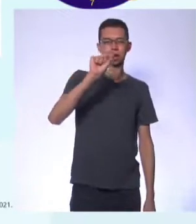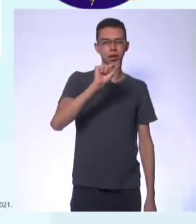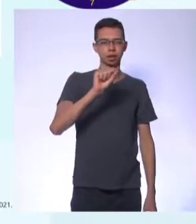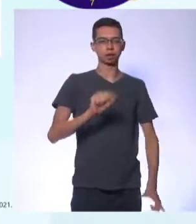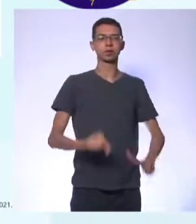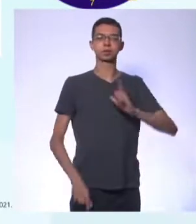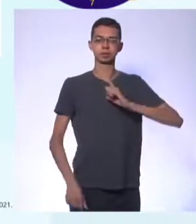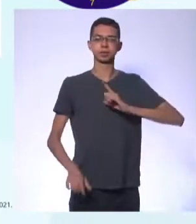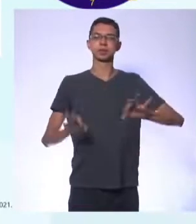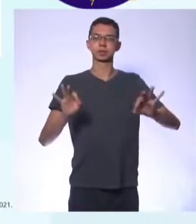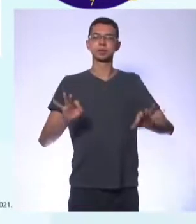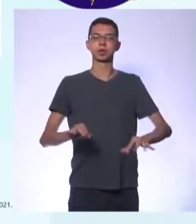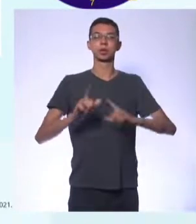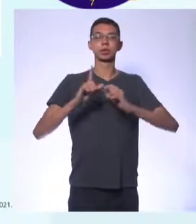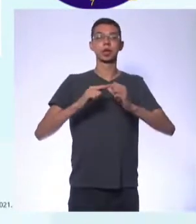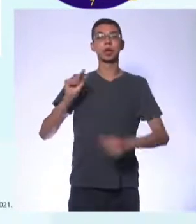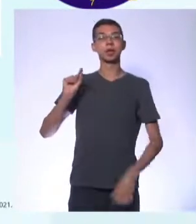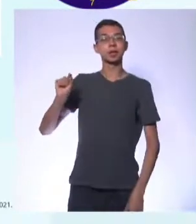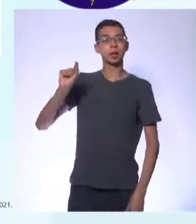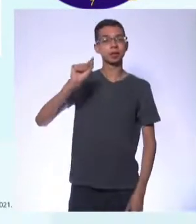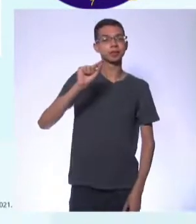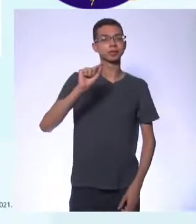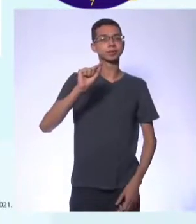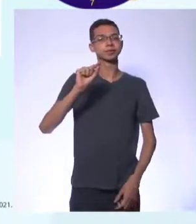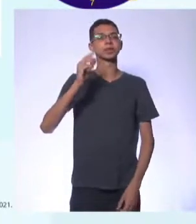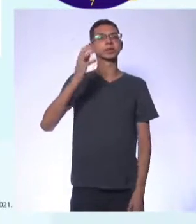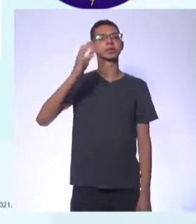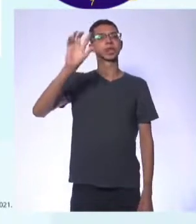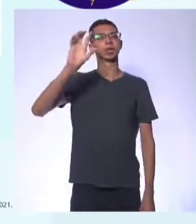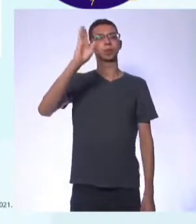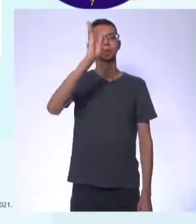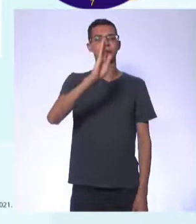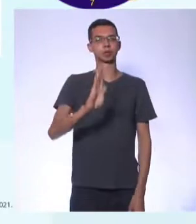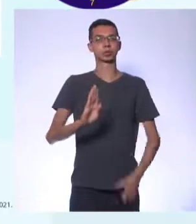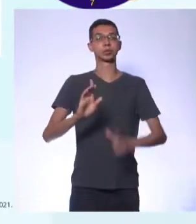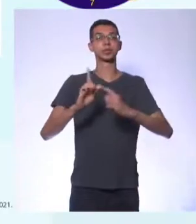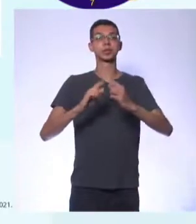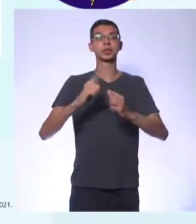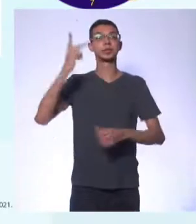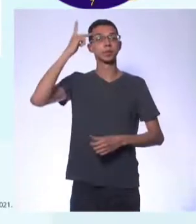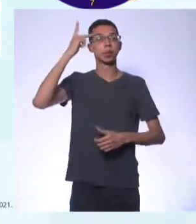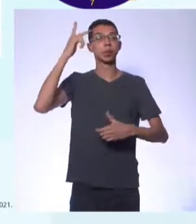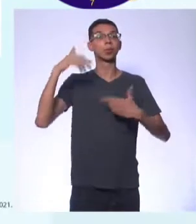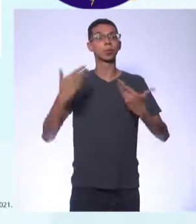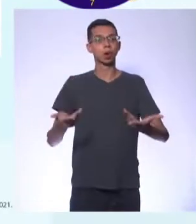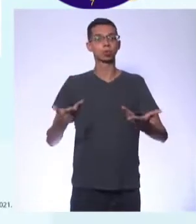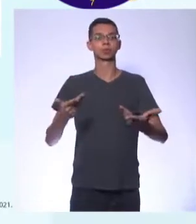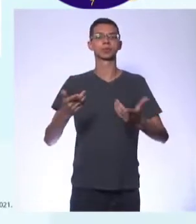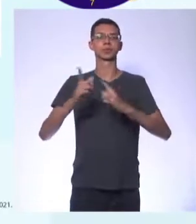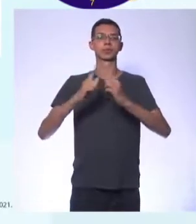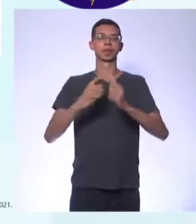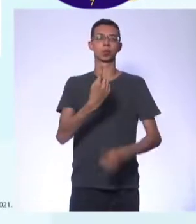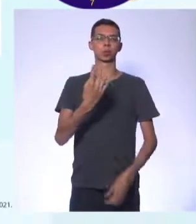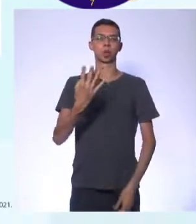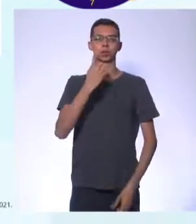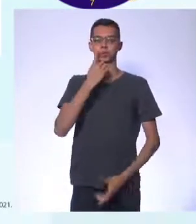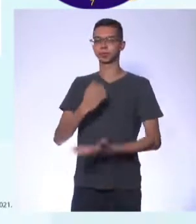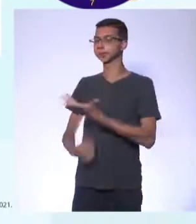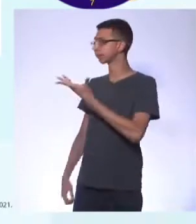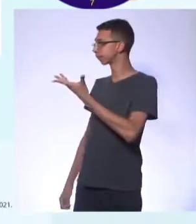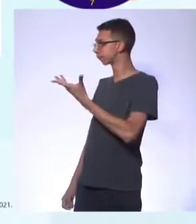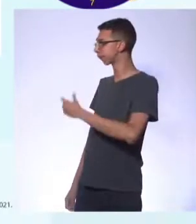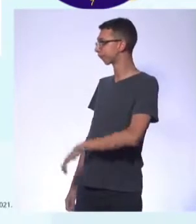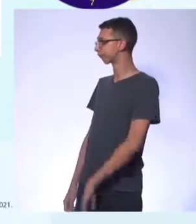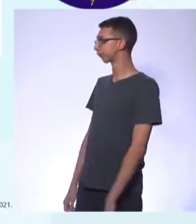vai representar um estado brasileiro. O estado de São Paulo é a estrela 14, que é essa aqui, ó.